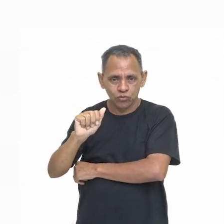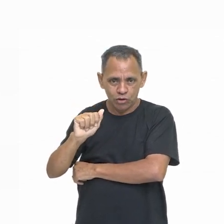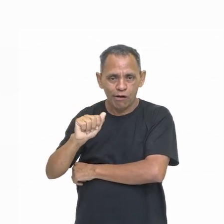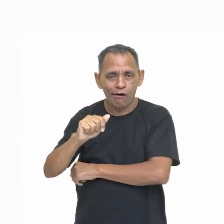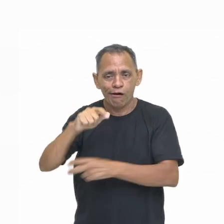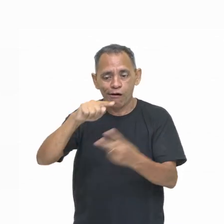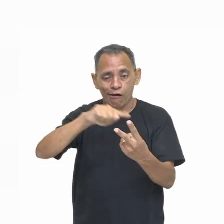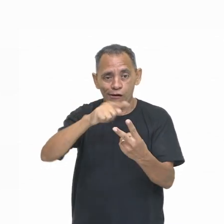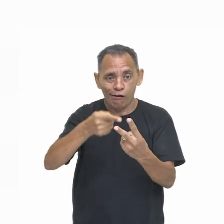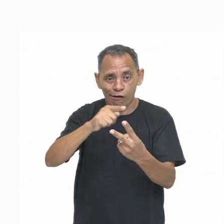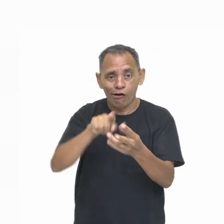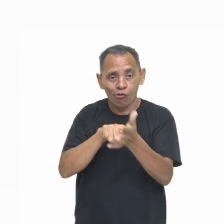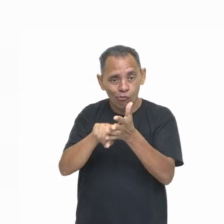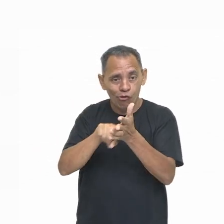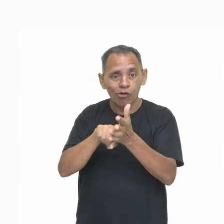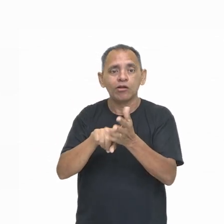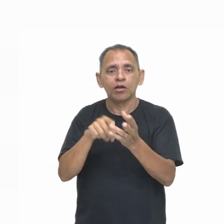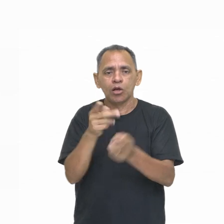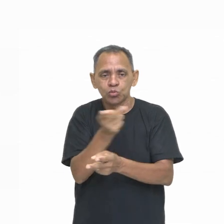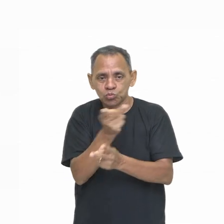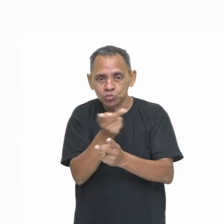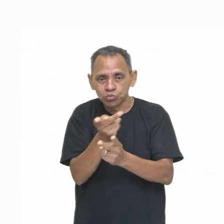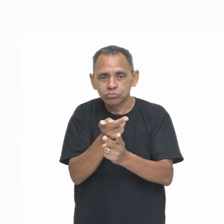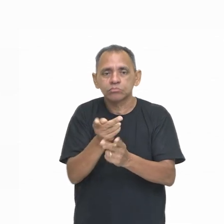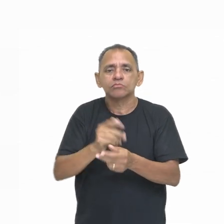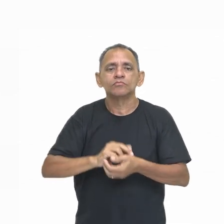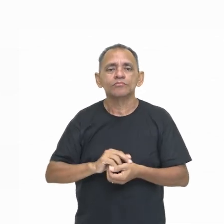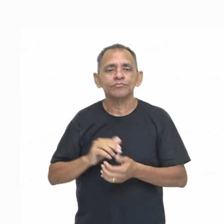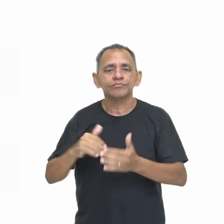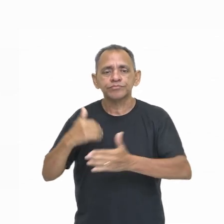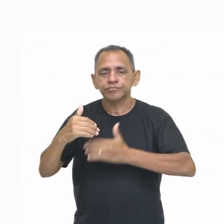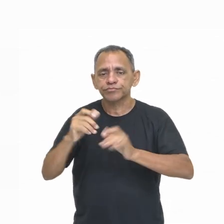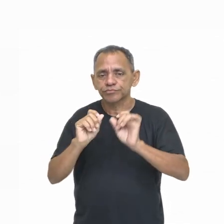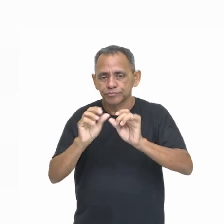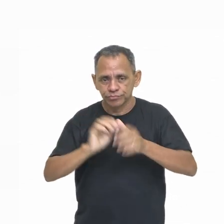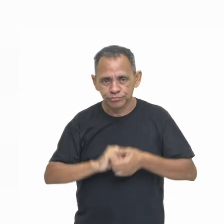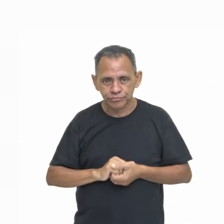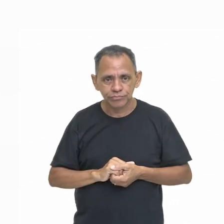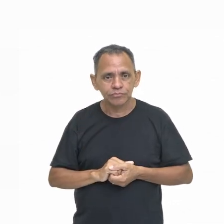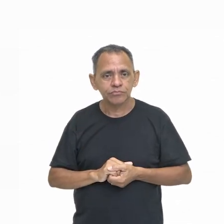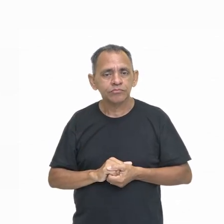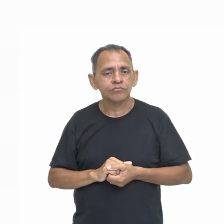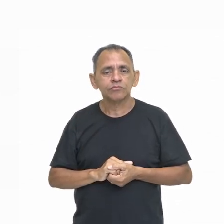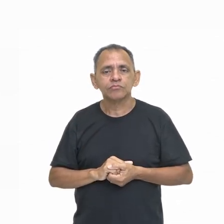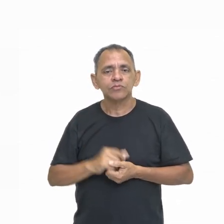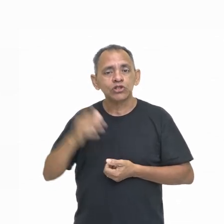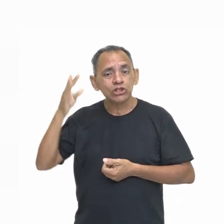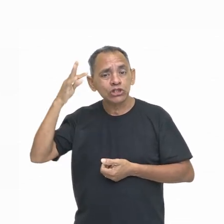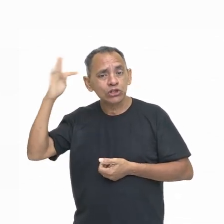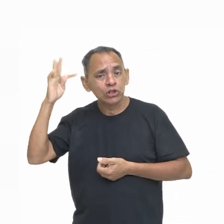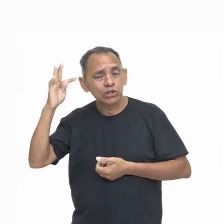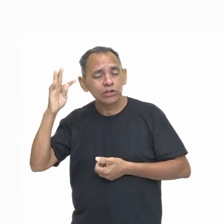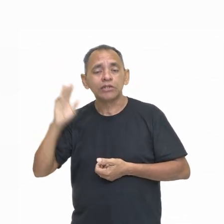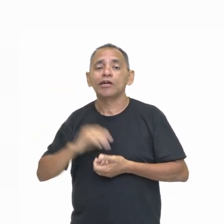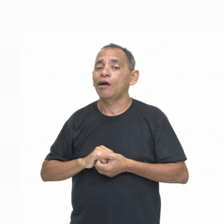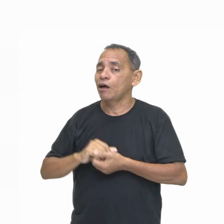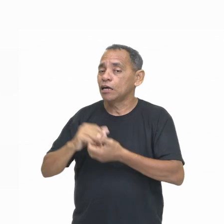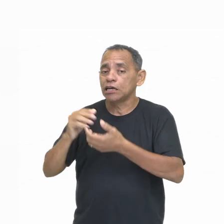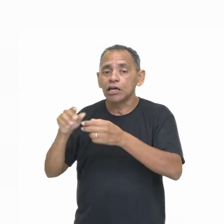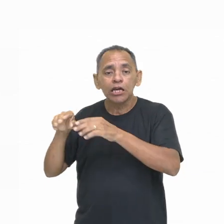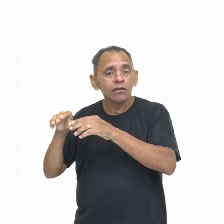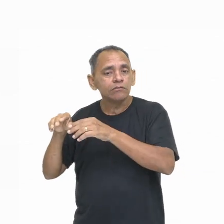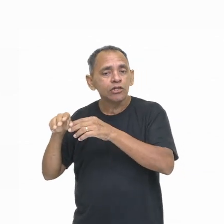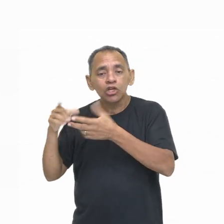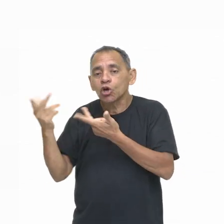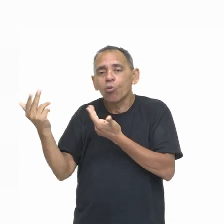foram dois pesquisadores que desenvolveram a mesma teoria independentemente. Cada